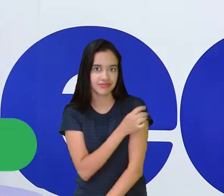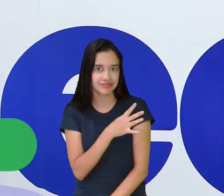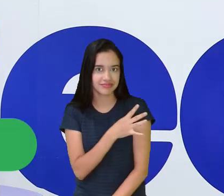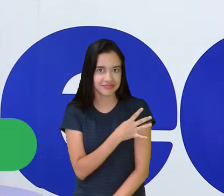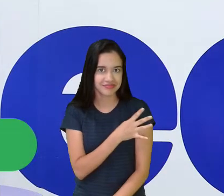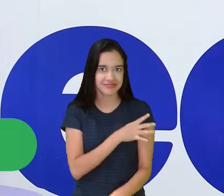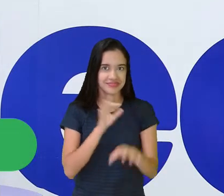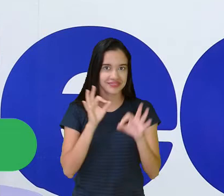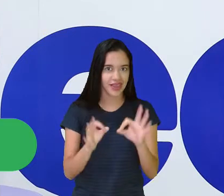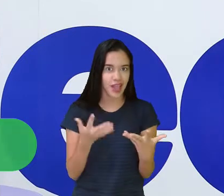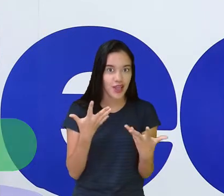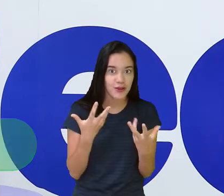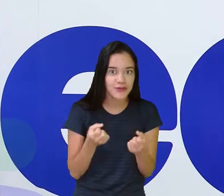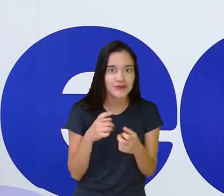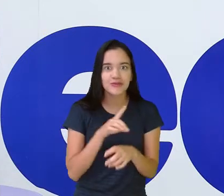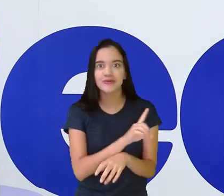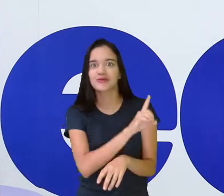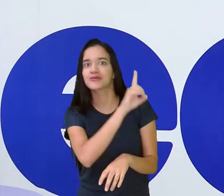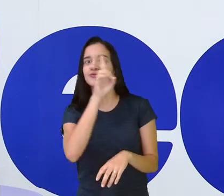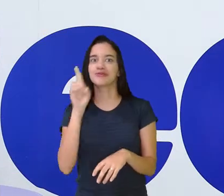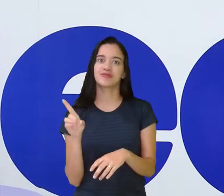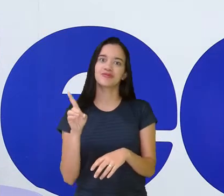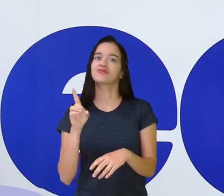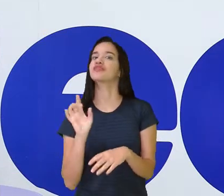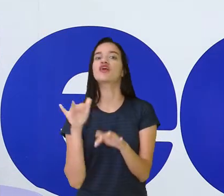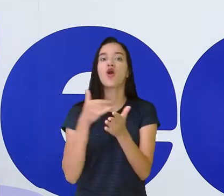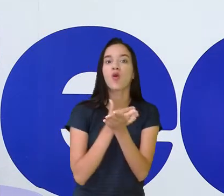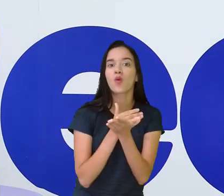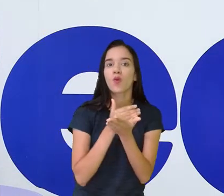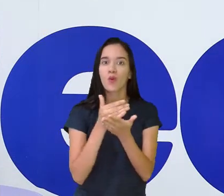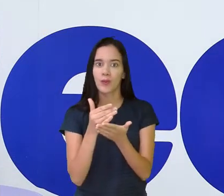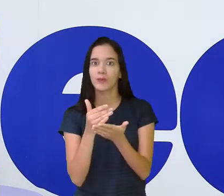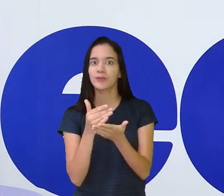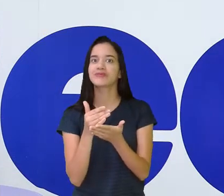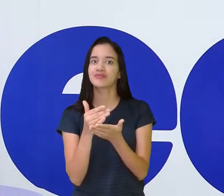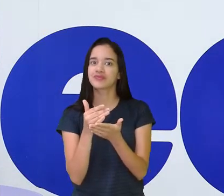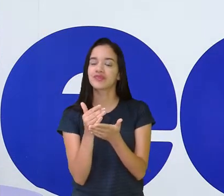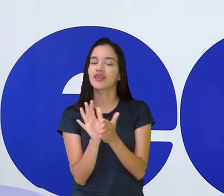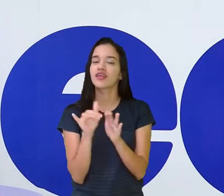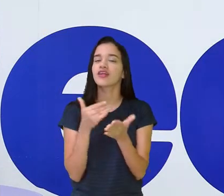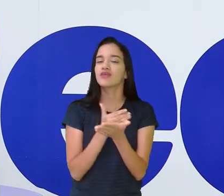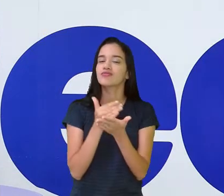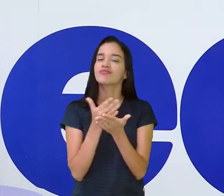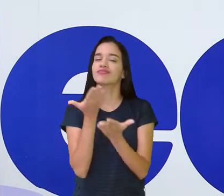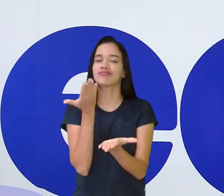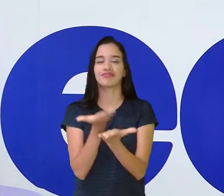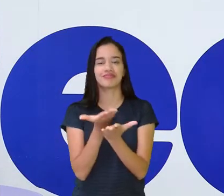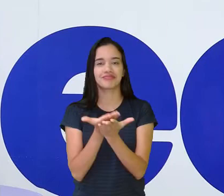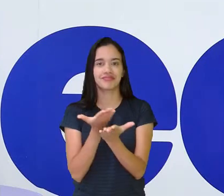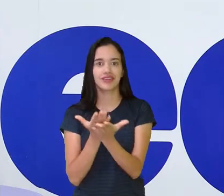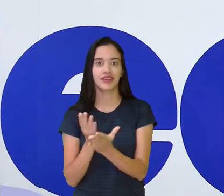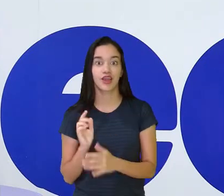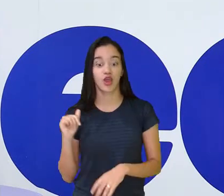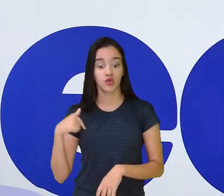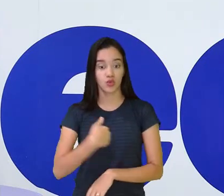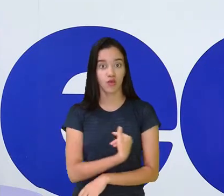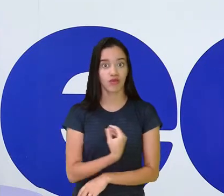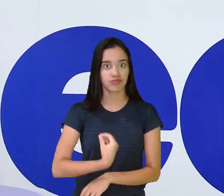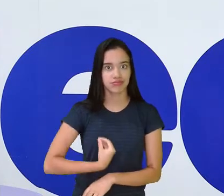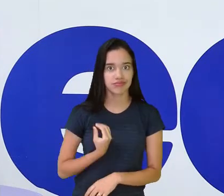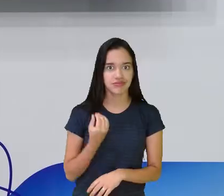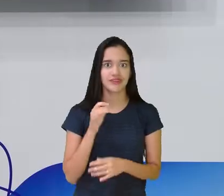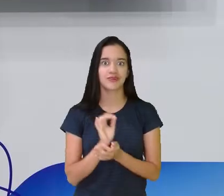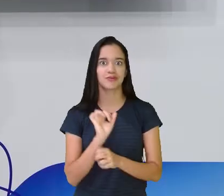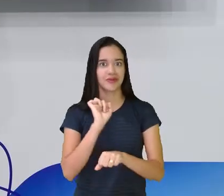quarto ano. Vamos, que o dia letivo começou e está iniciando mais uma aula aí. Estou aqui esperando